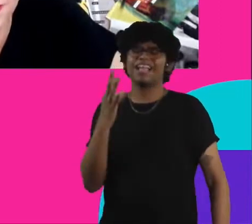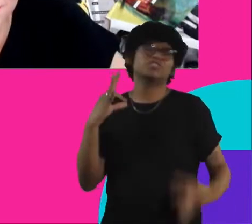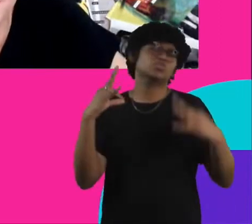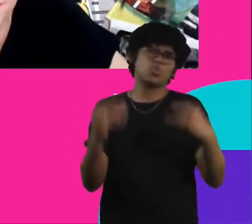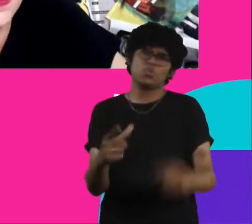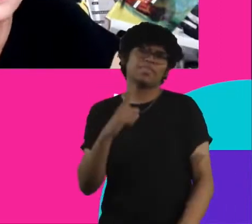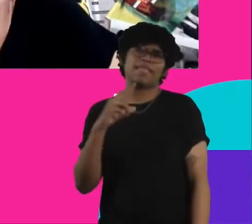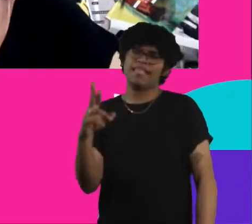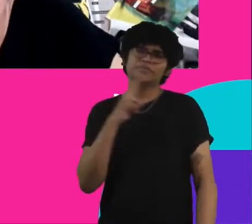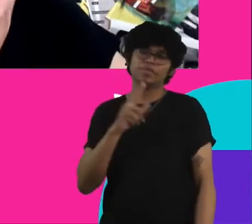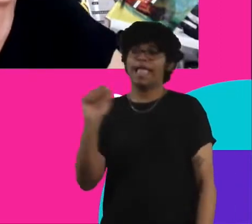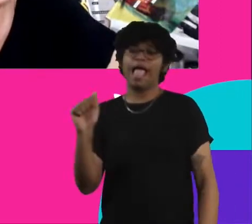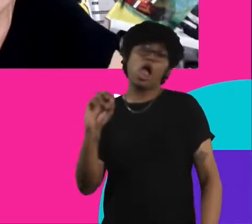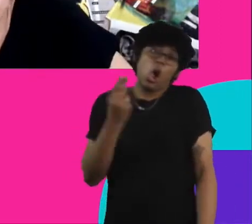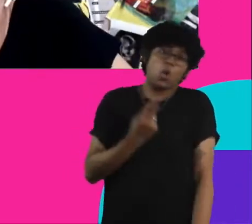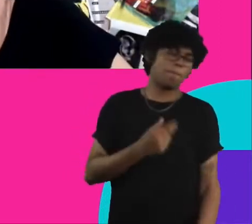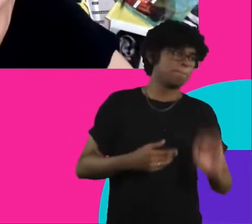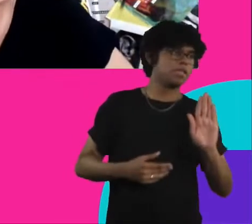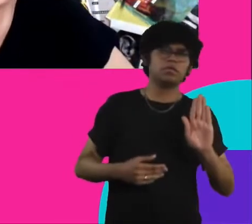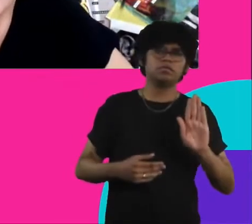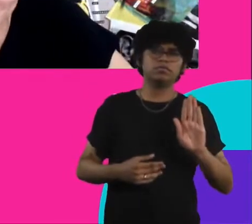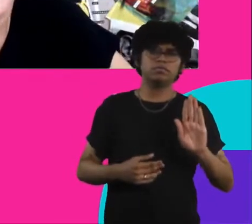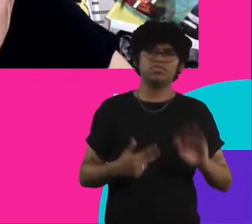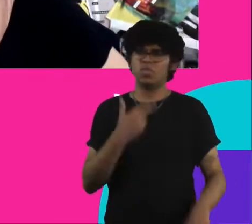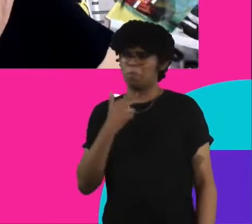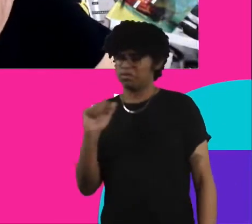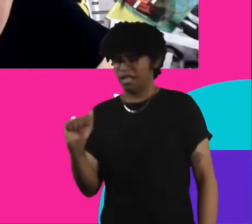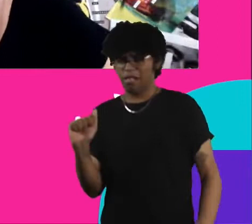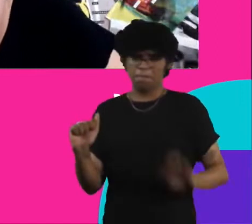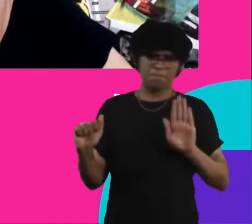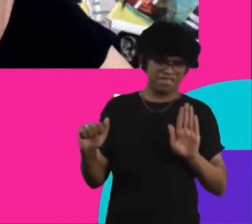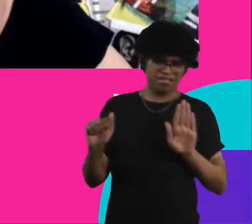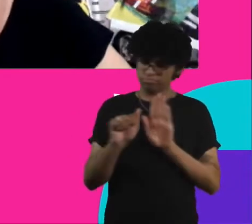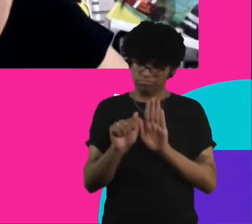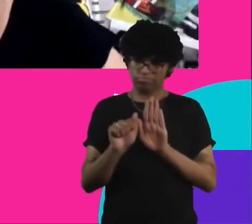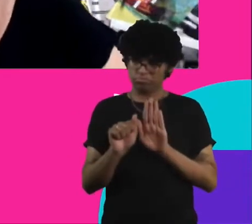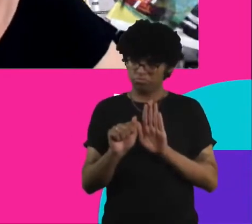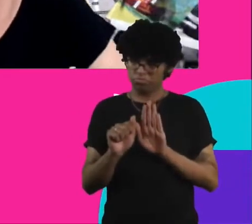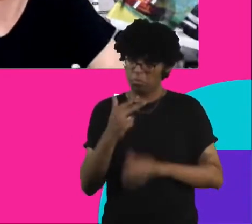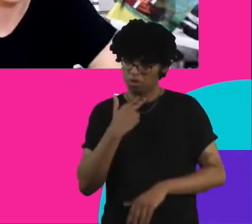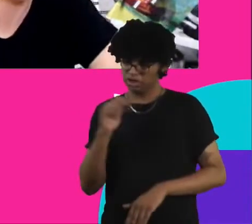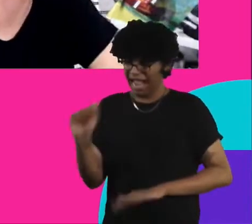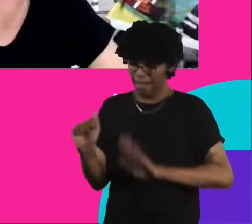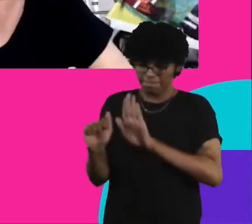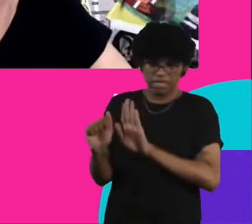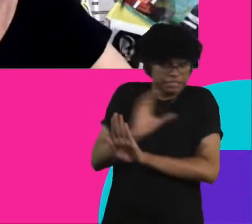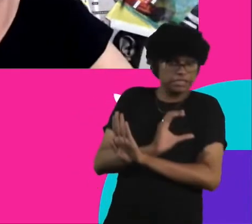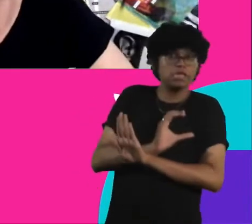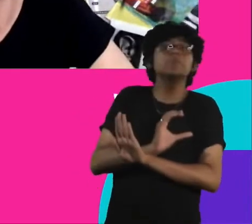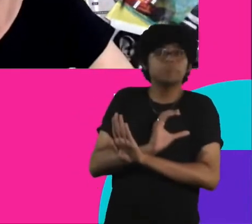A ou B. Não pode ser A e B. Não pode ser A, B e